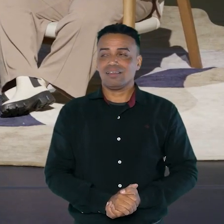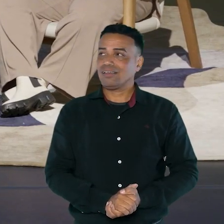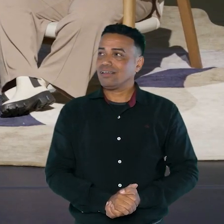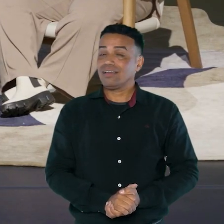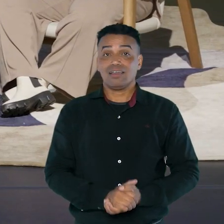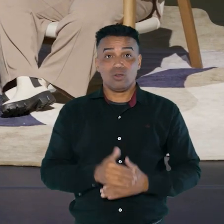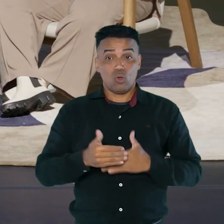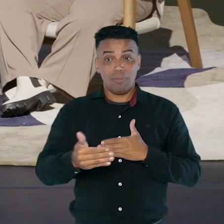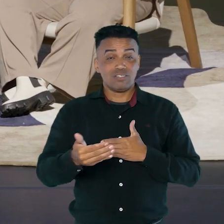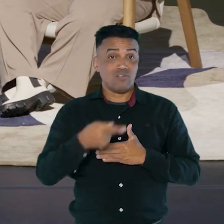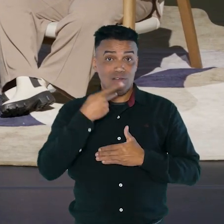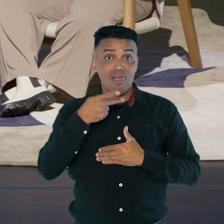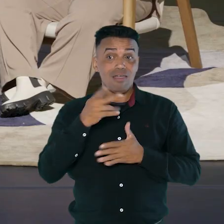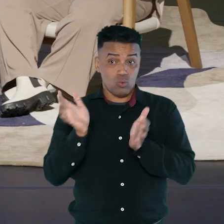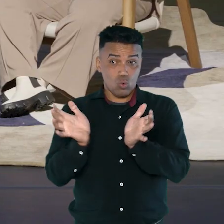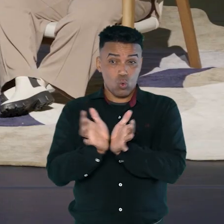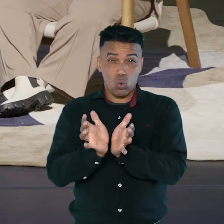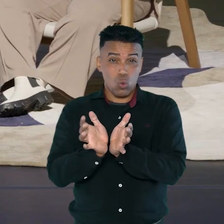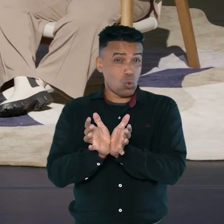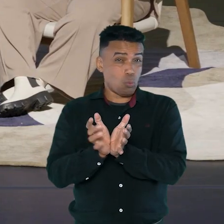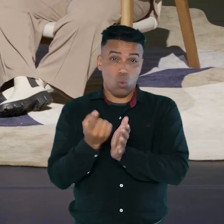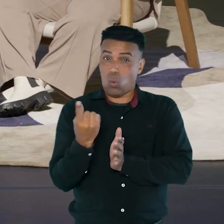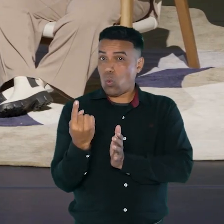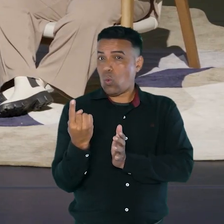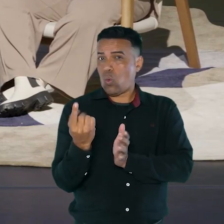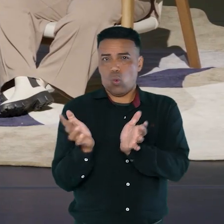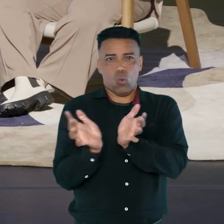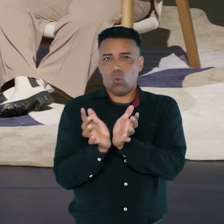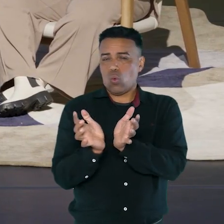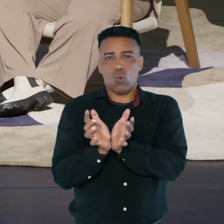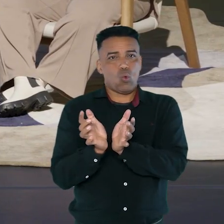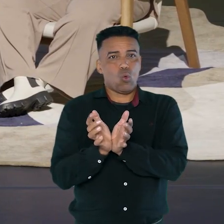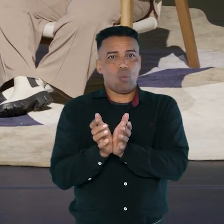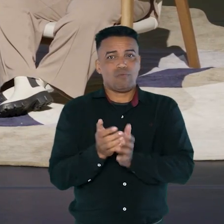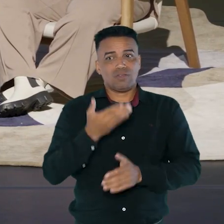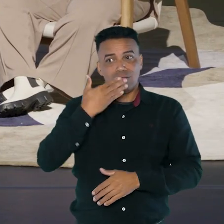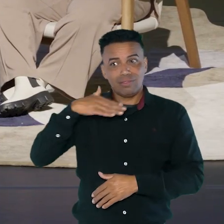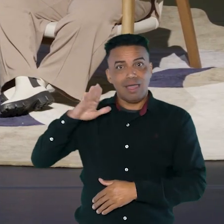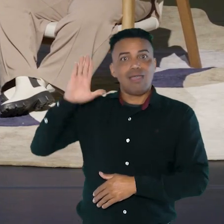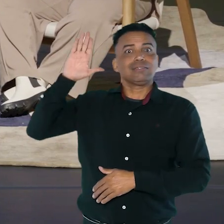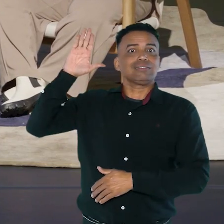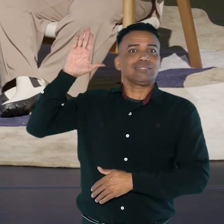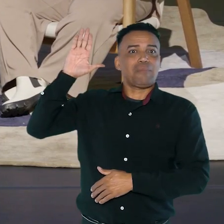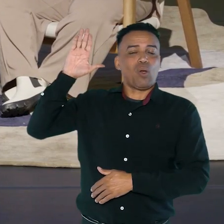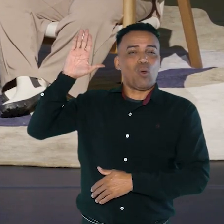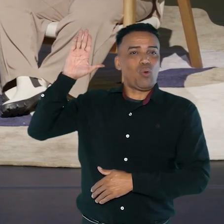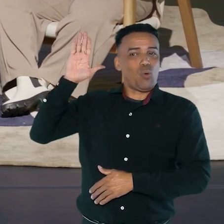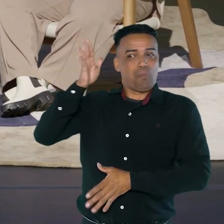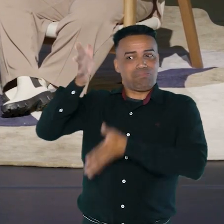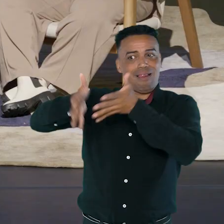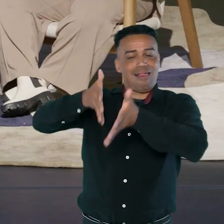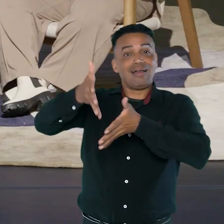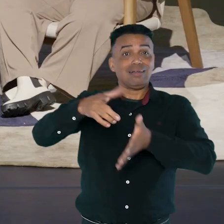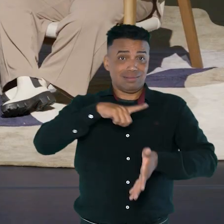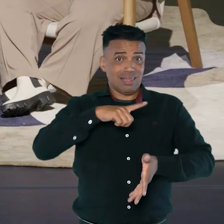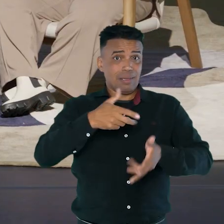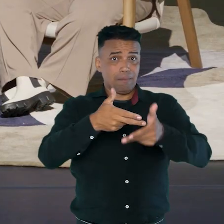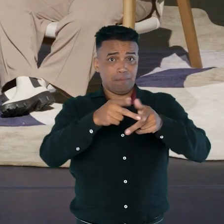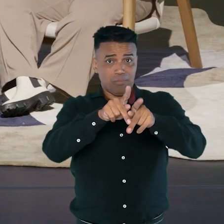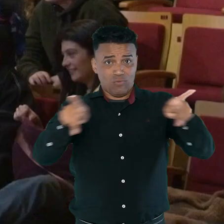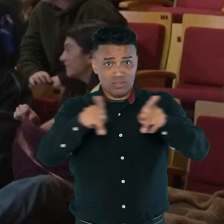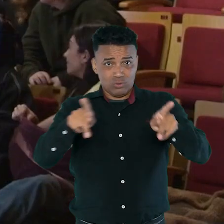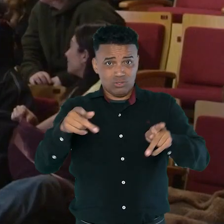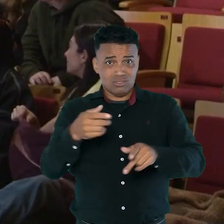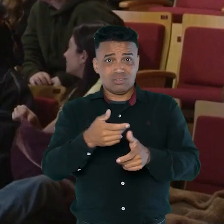Olha, eu no começo falei que era uma seita, não falei? Esse é o testemunho, mano. Tem mais professores?